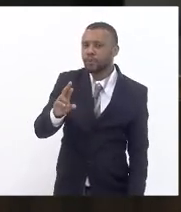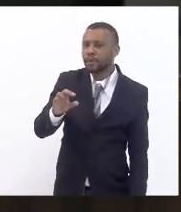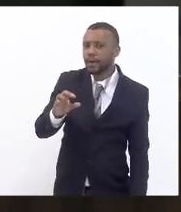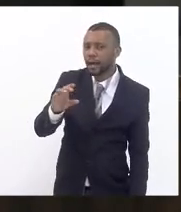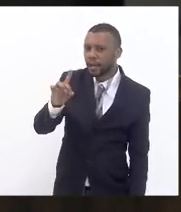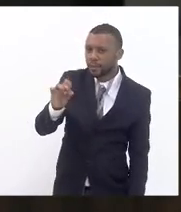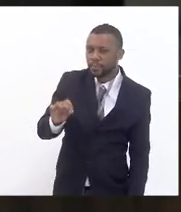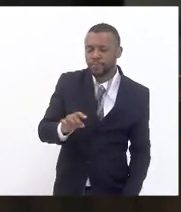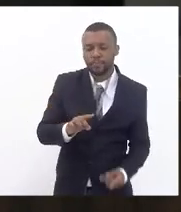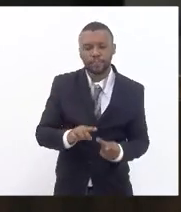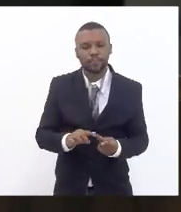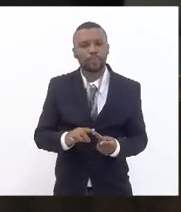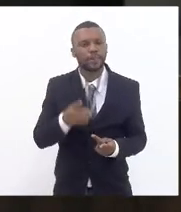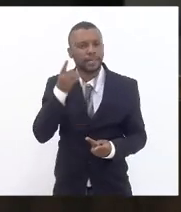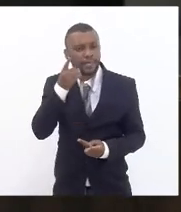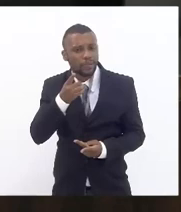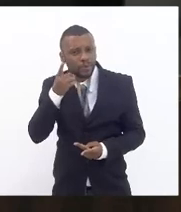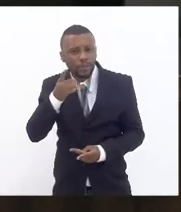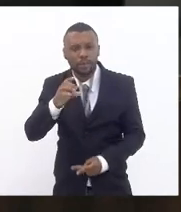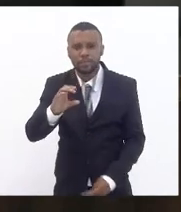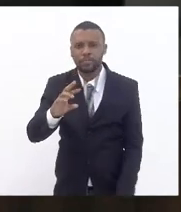Deputado Chico Machado.